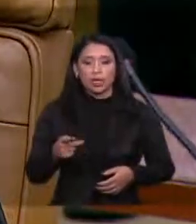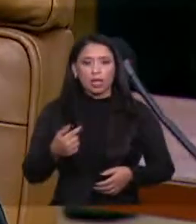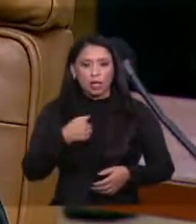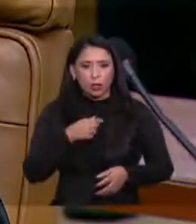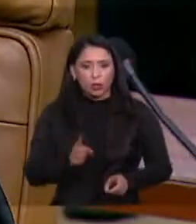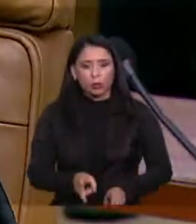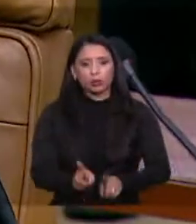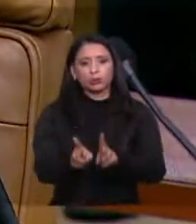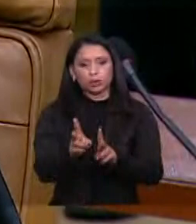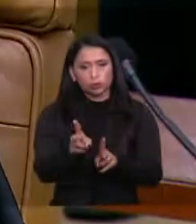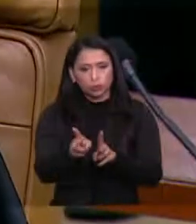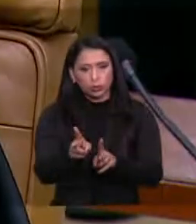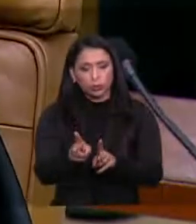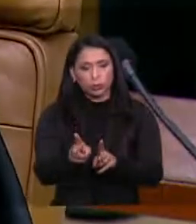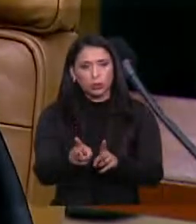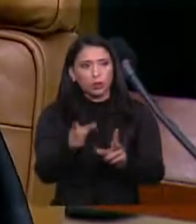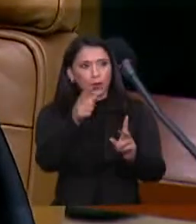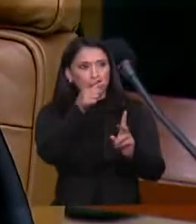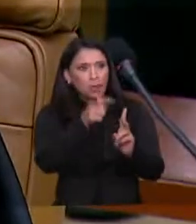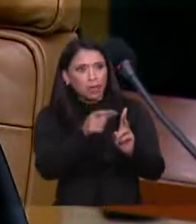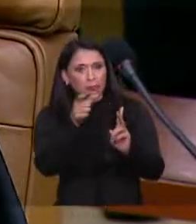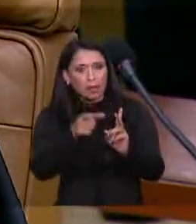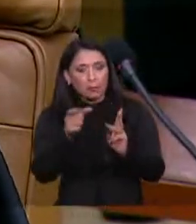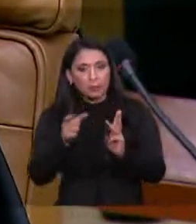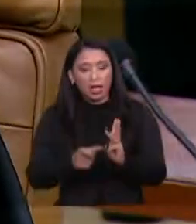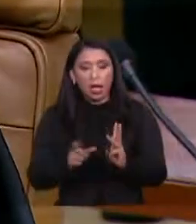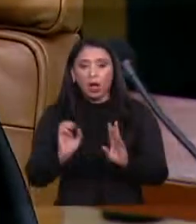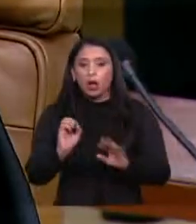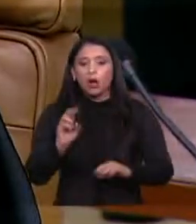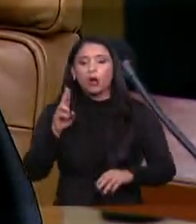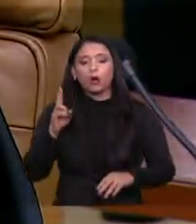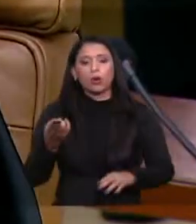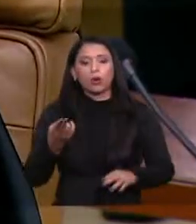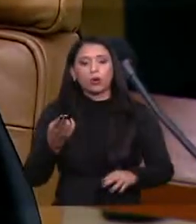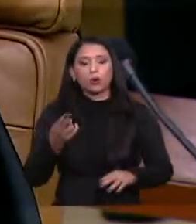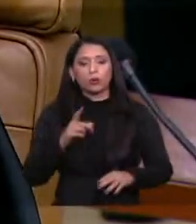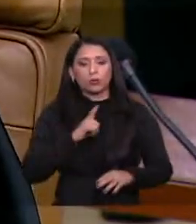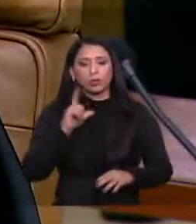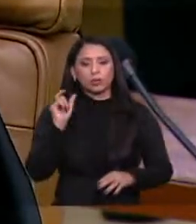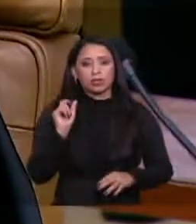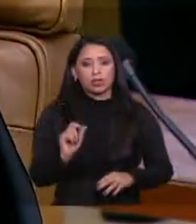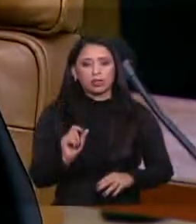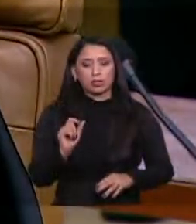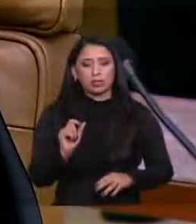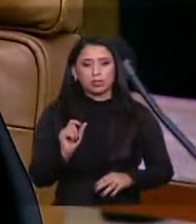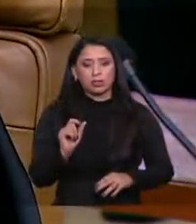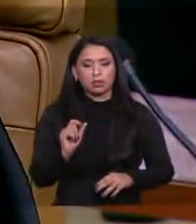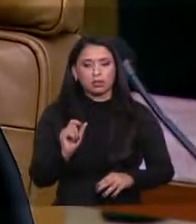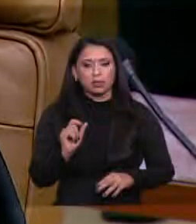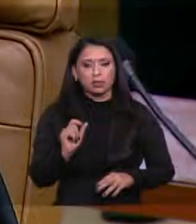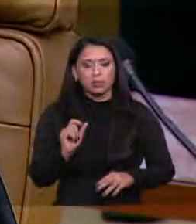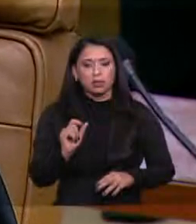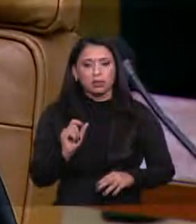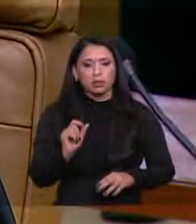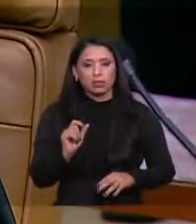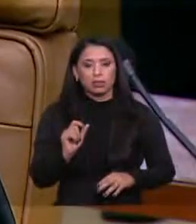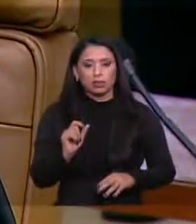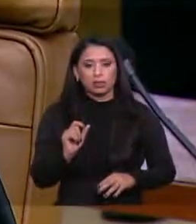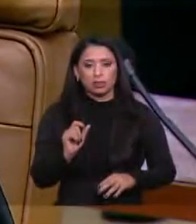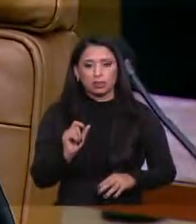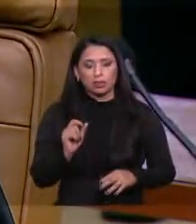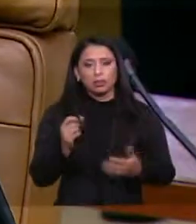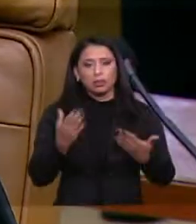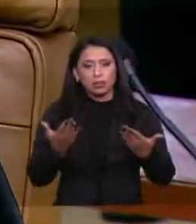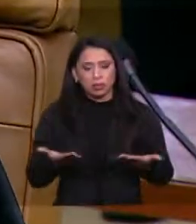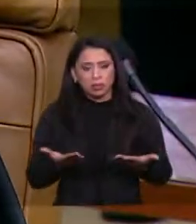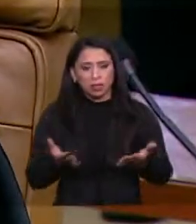prossigo já apresenta essa individuação ou se vossa excelência entende que devemos caso vossa excelência